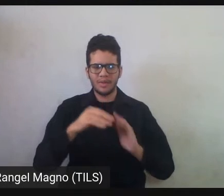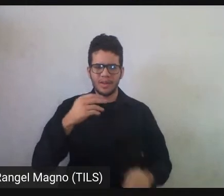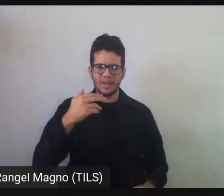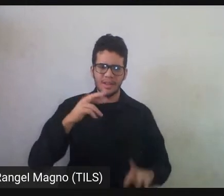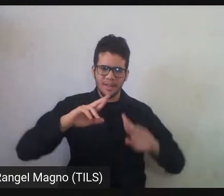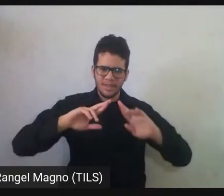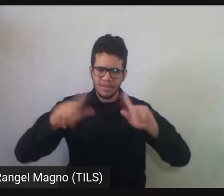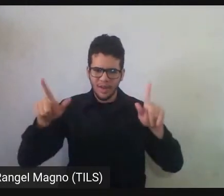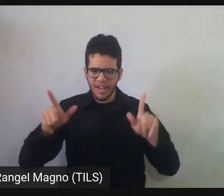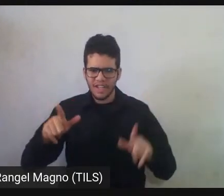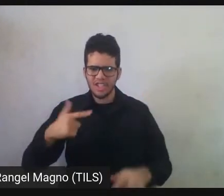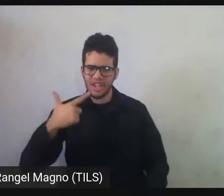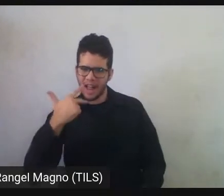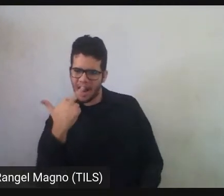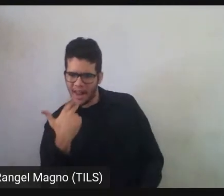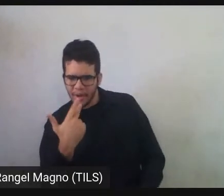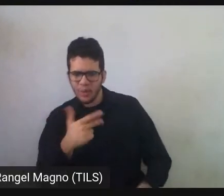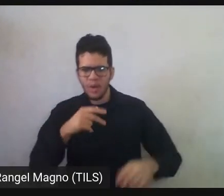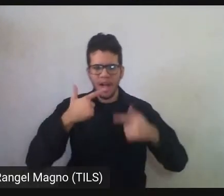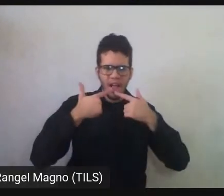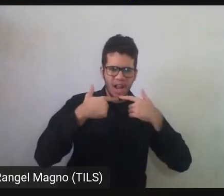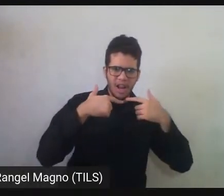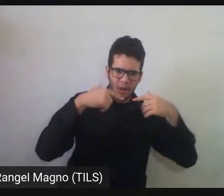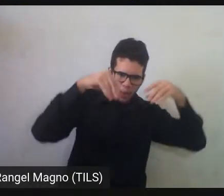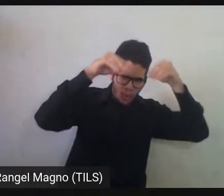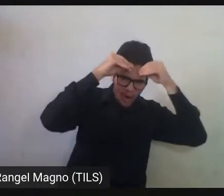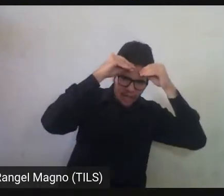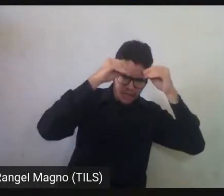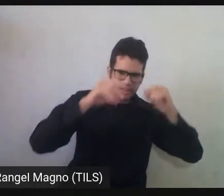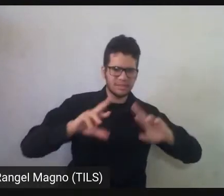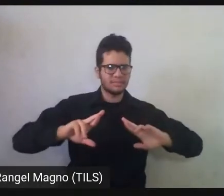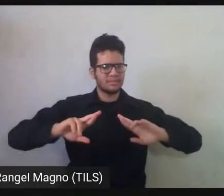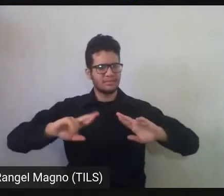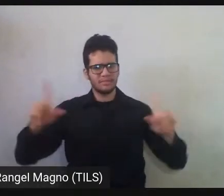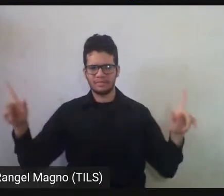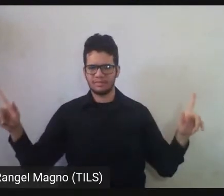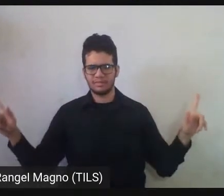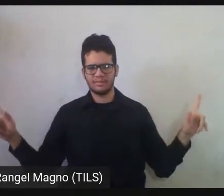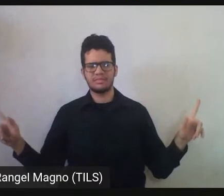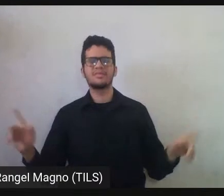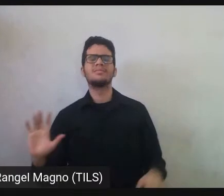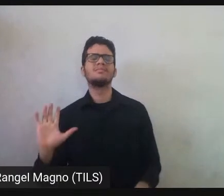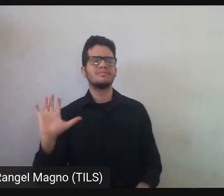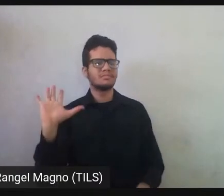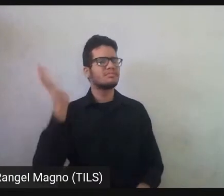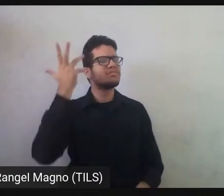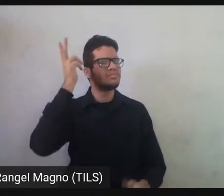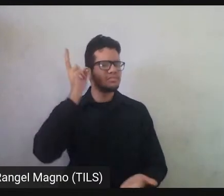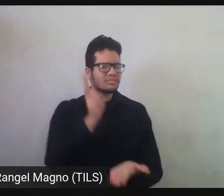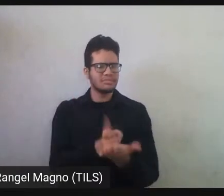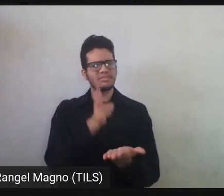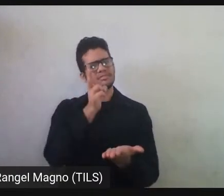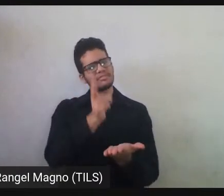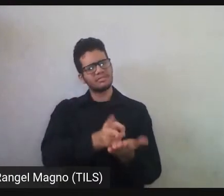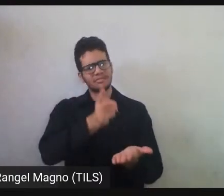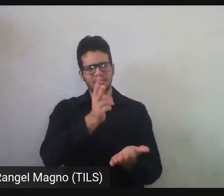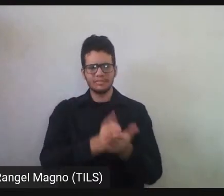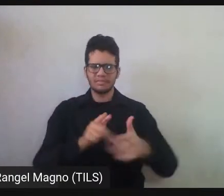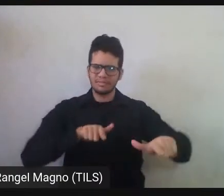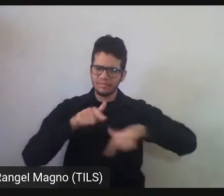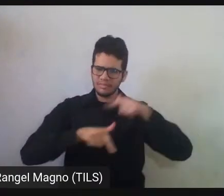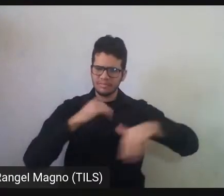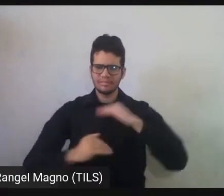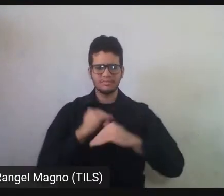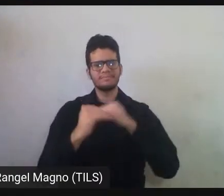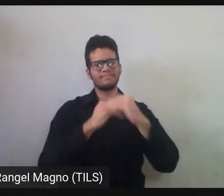ele já não sustenta mais o que tinha dito em 1891 então isso acontece inúmeras vezes no processo de trabalho dele e